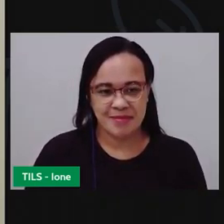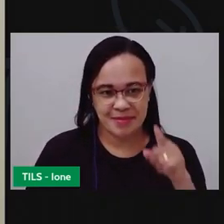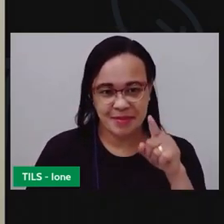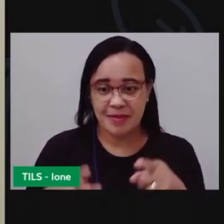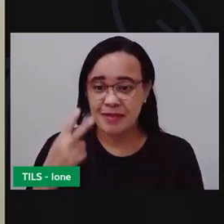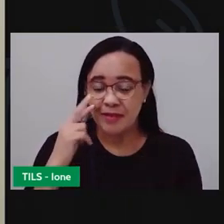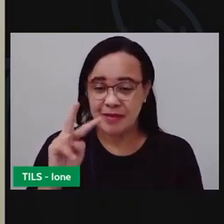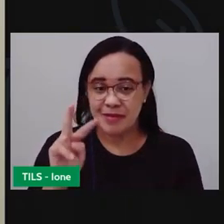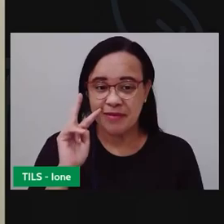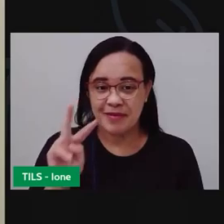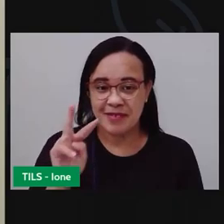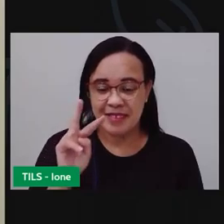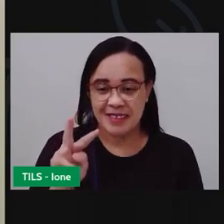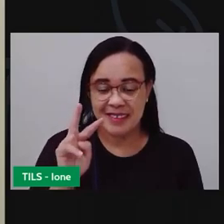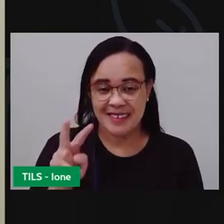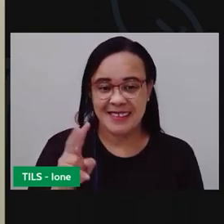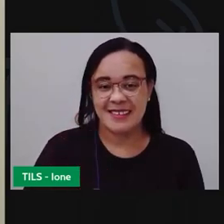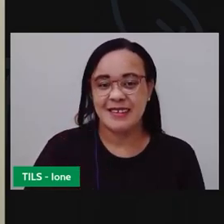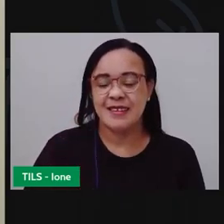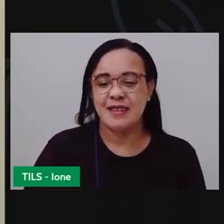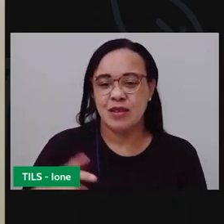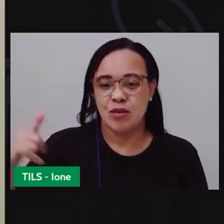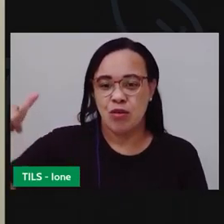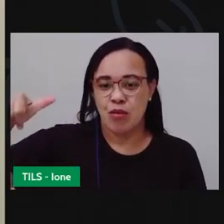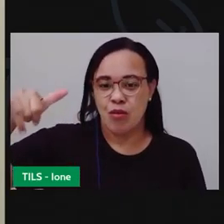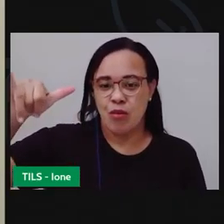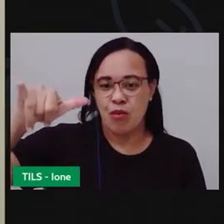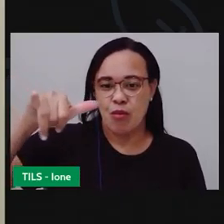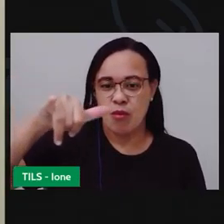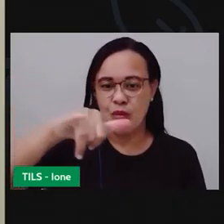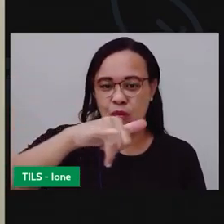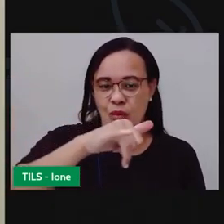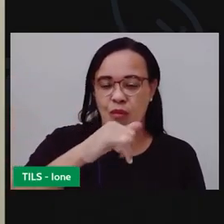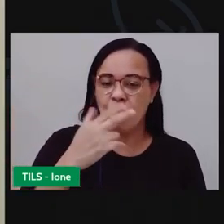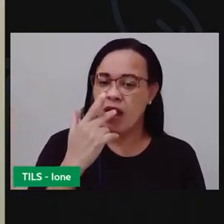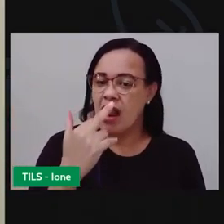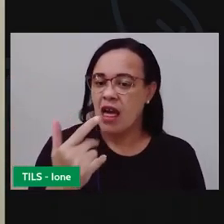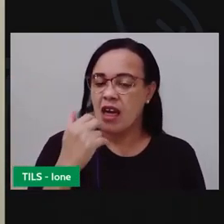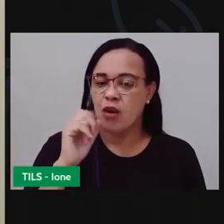Vamos ver o trava-língua do avião aeroplano.